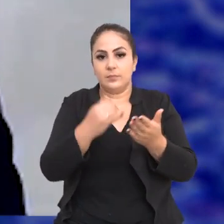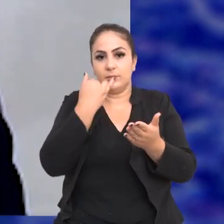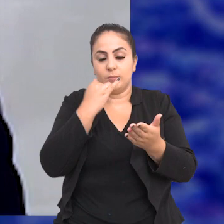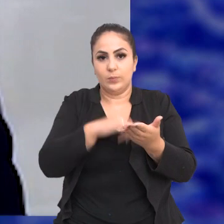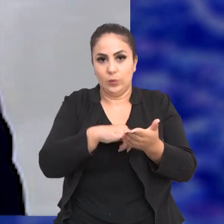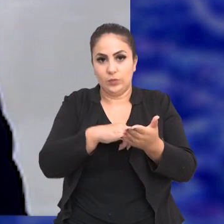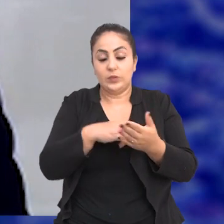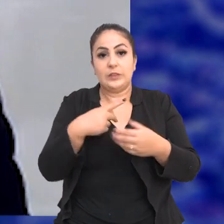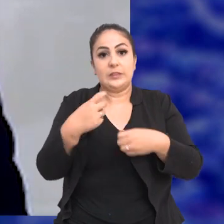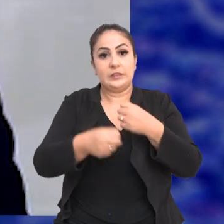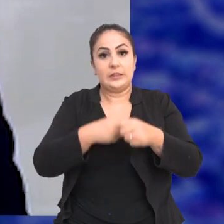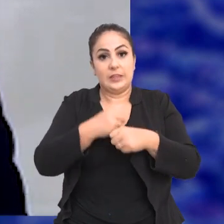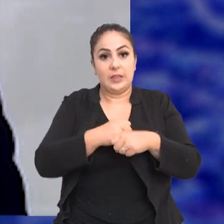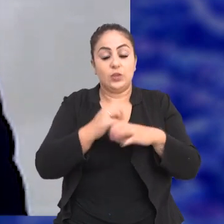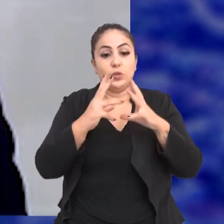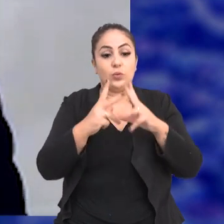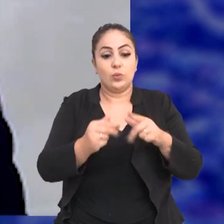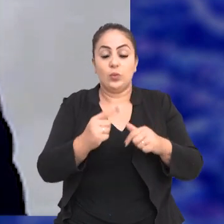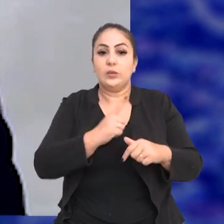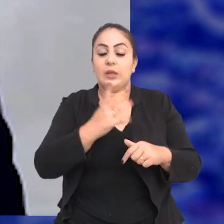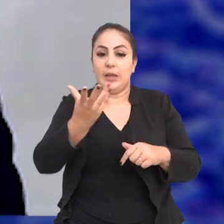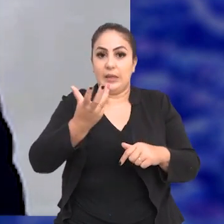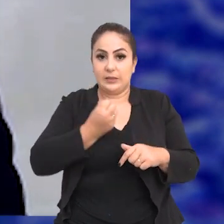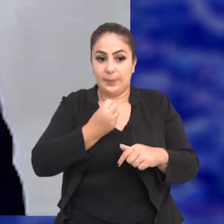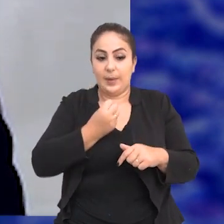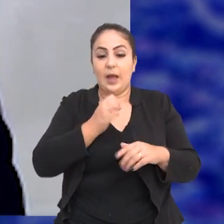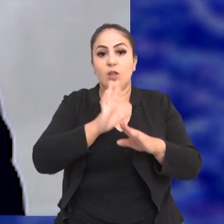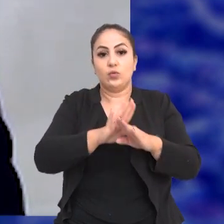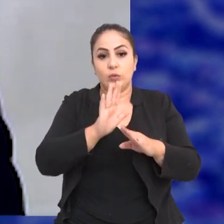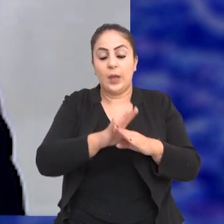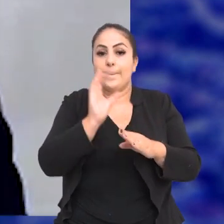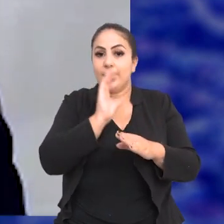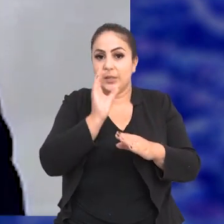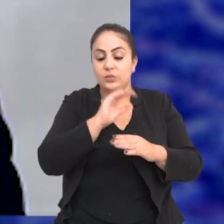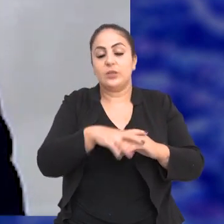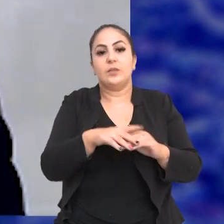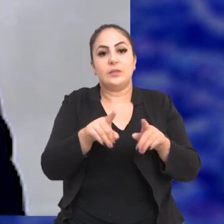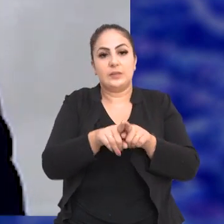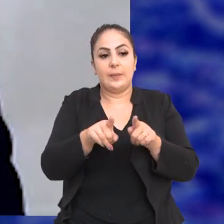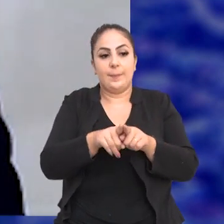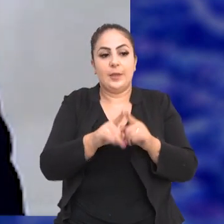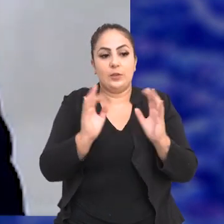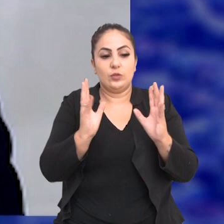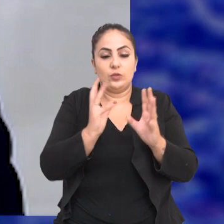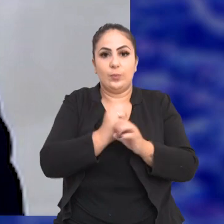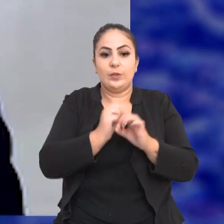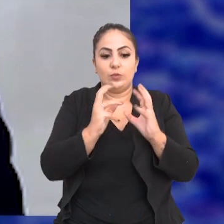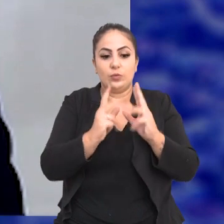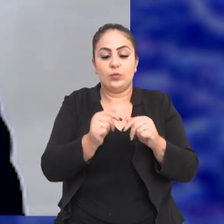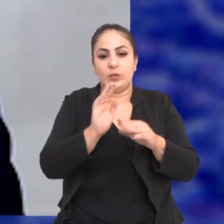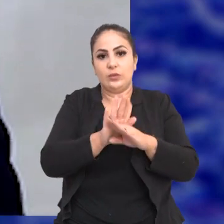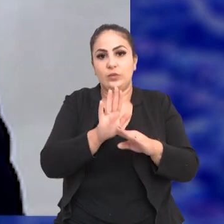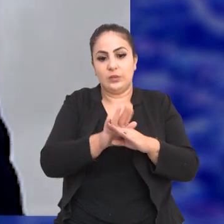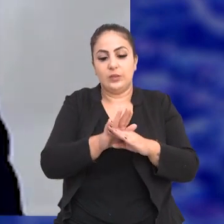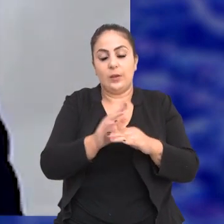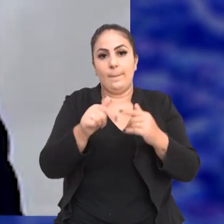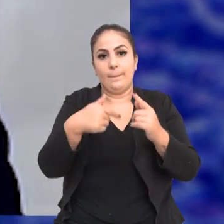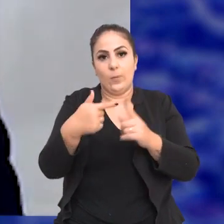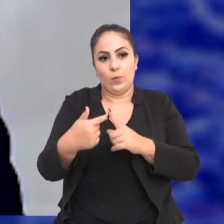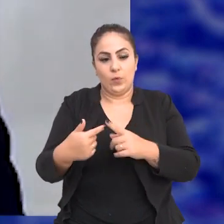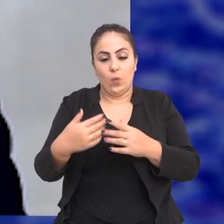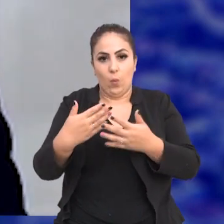imposto de renda neste ano aqueles contribuintes que receberam o auxílio emergencial e cujo somatório desse auxílio mais os demais